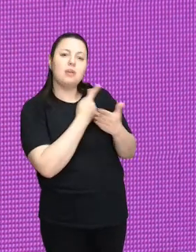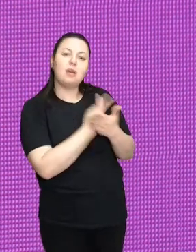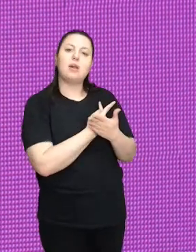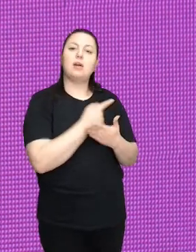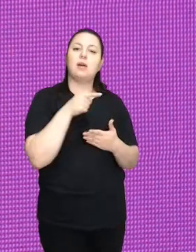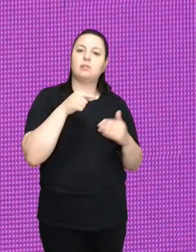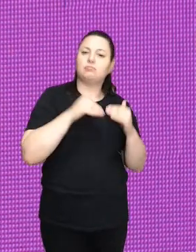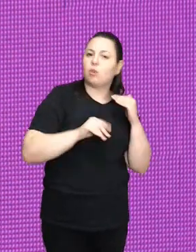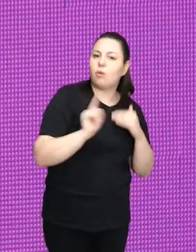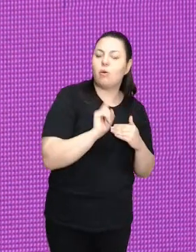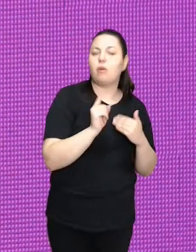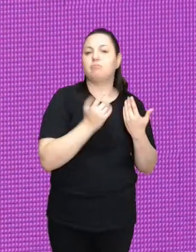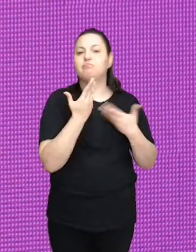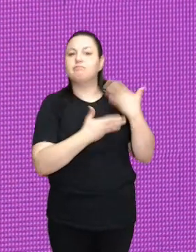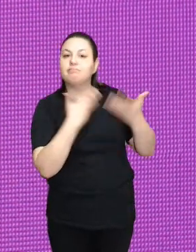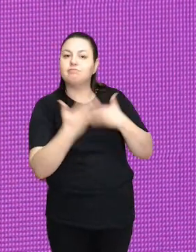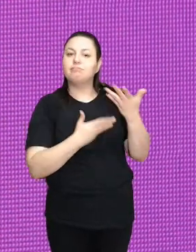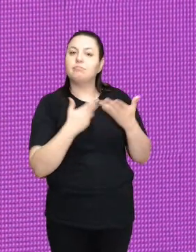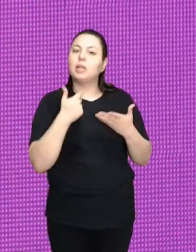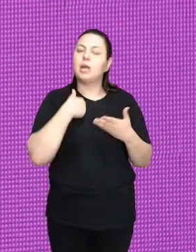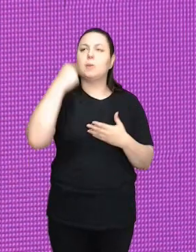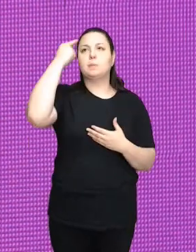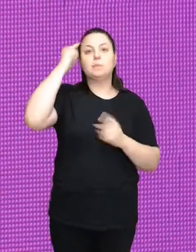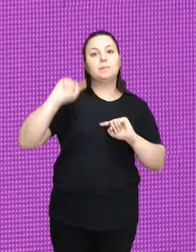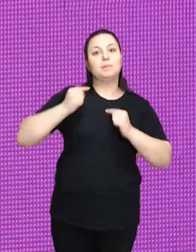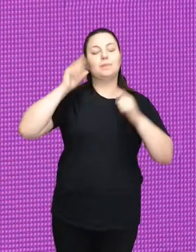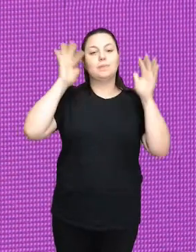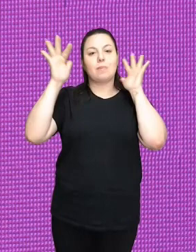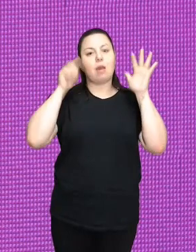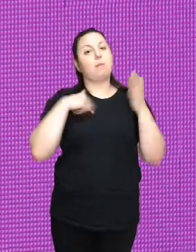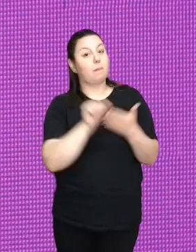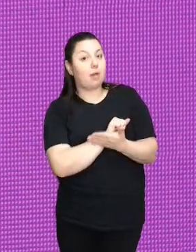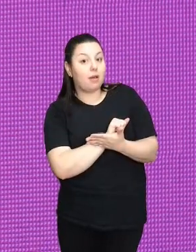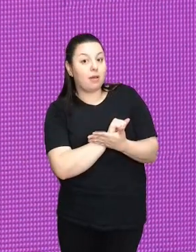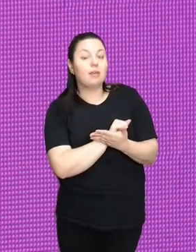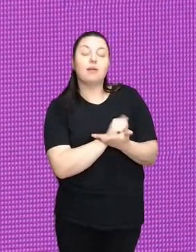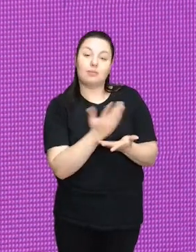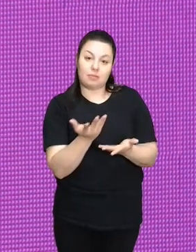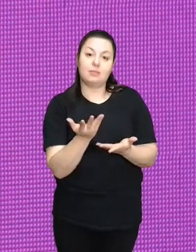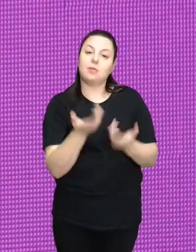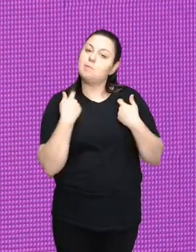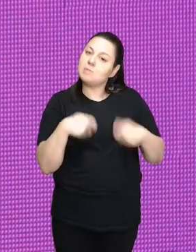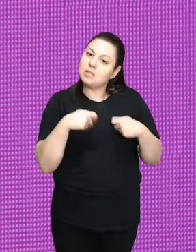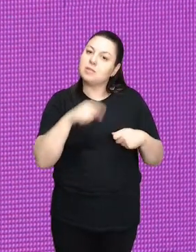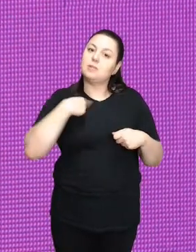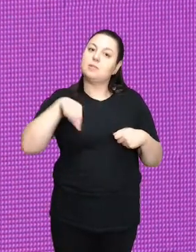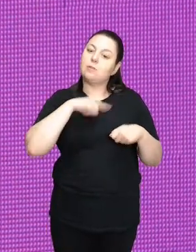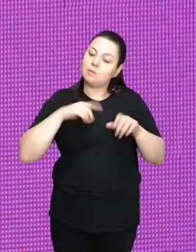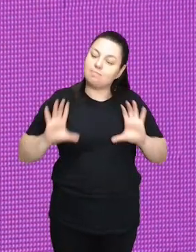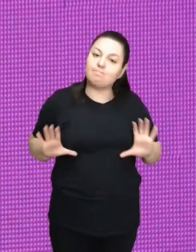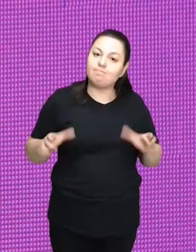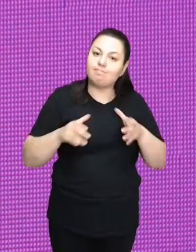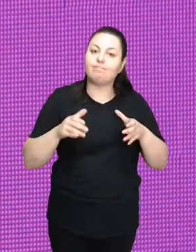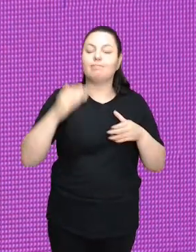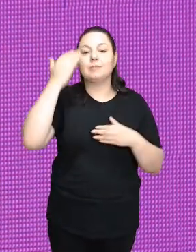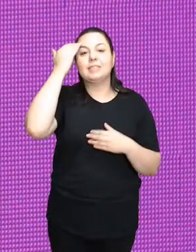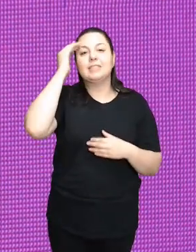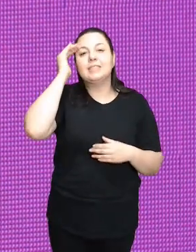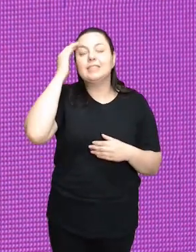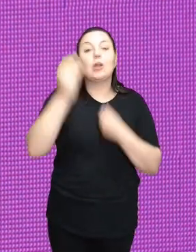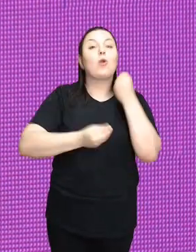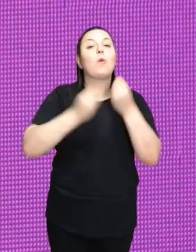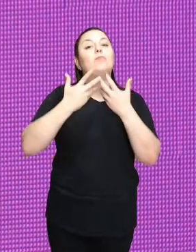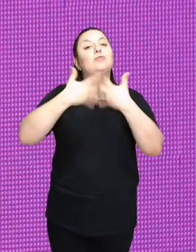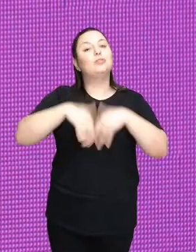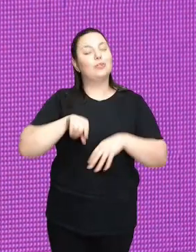vou lá, apago. Então, eu acho que a gente também ter esse senso de comunidade, né? Entender essa família expandida, né?